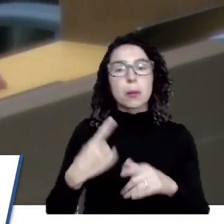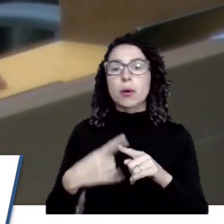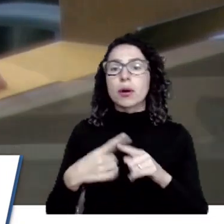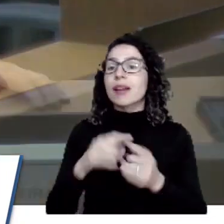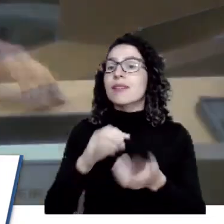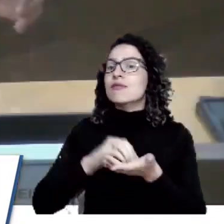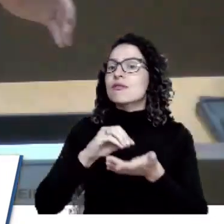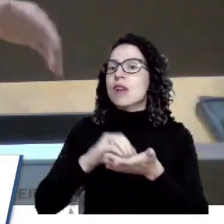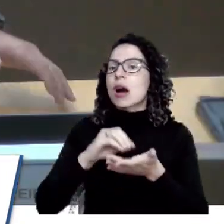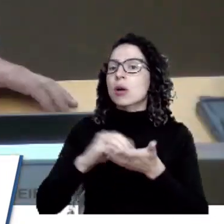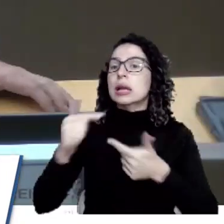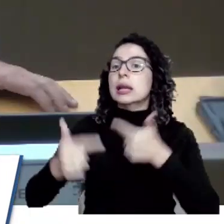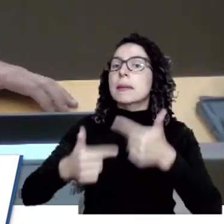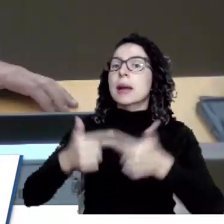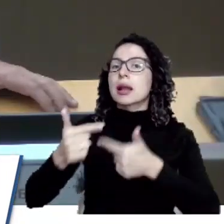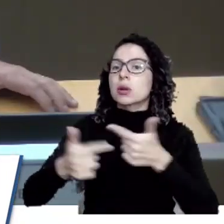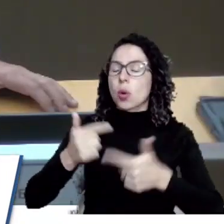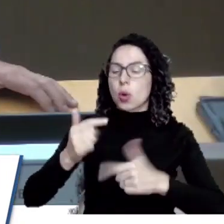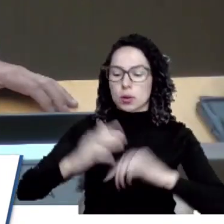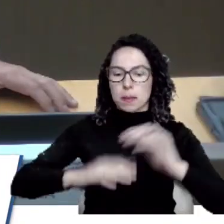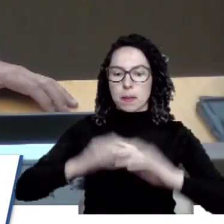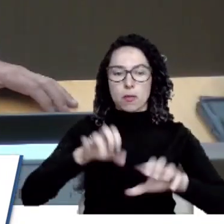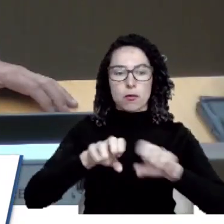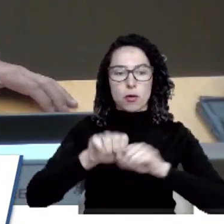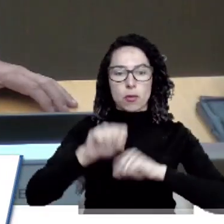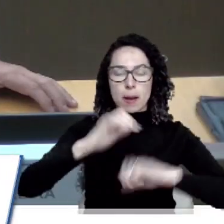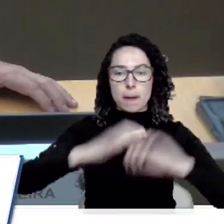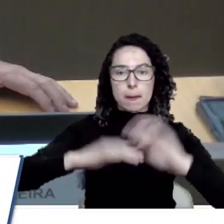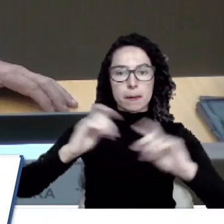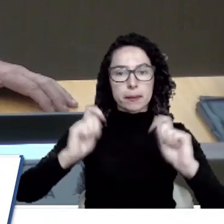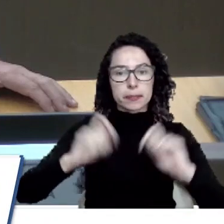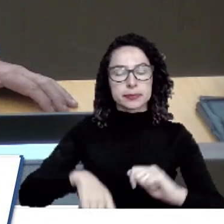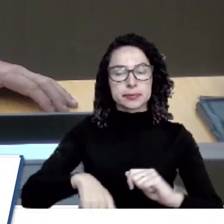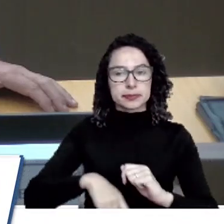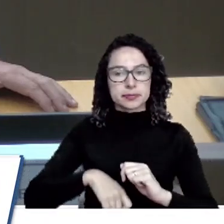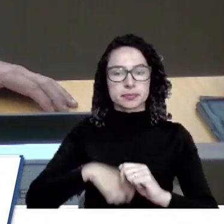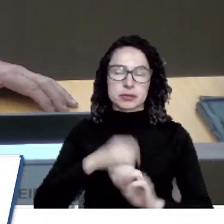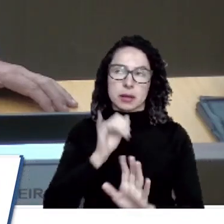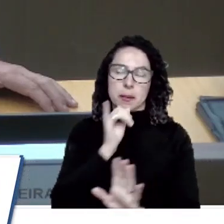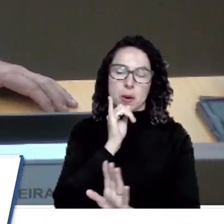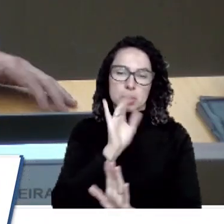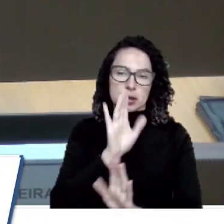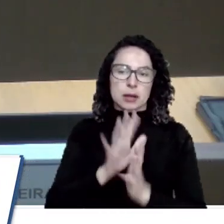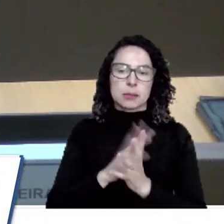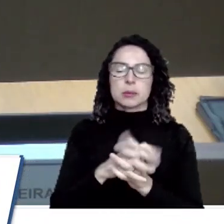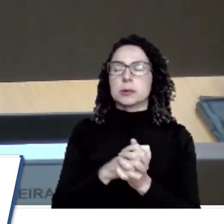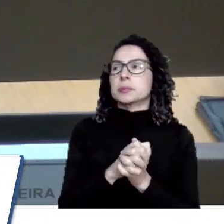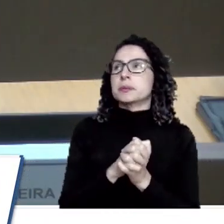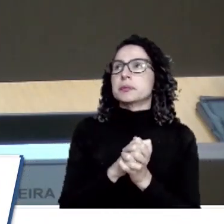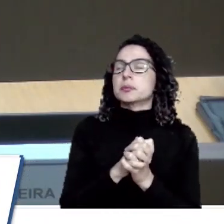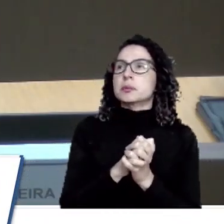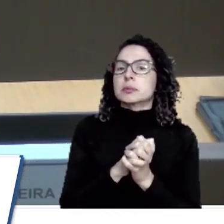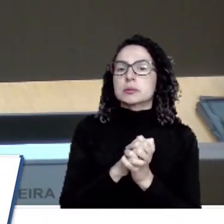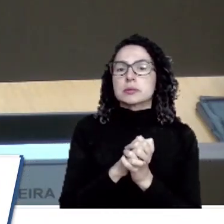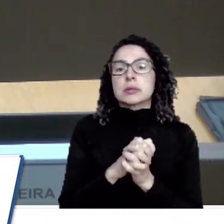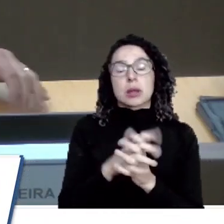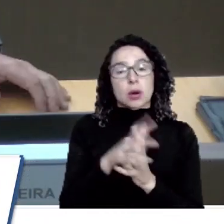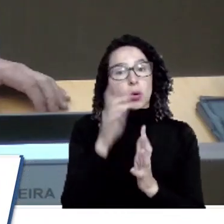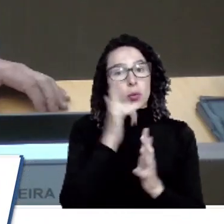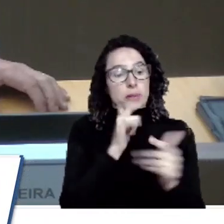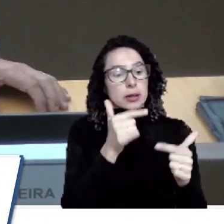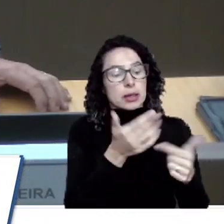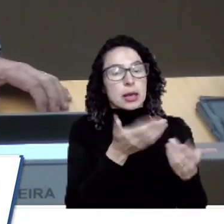funcionários capacitados para isso. Por exemplo, para se trabalhar com uma criança